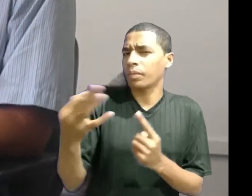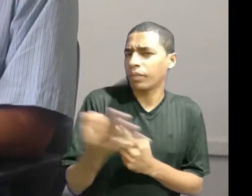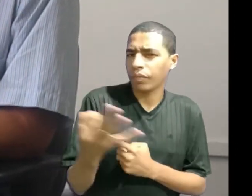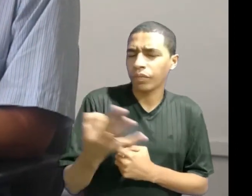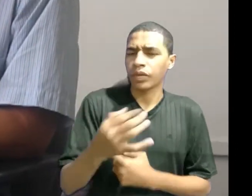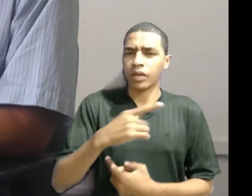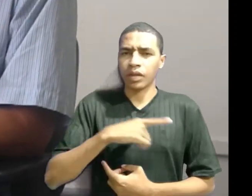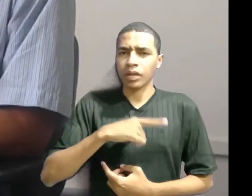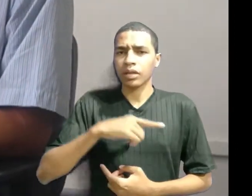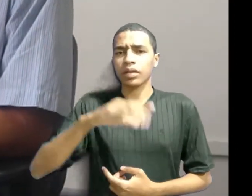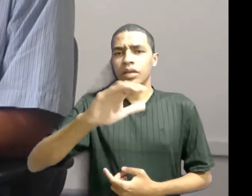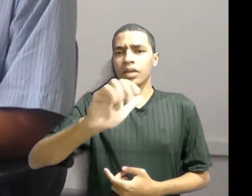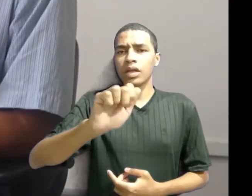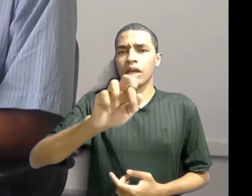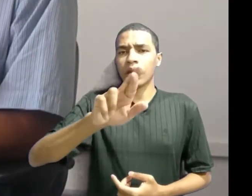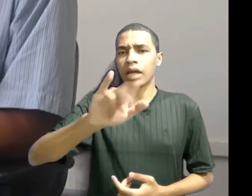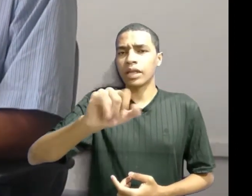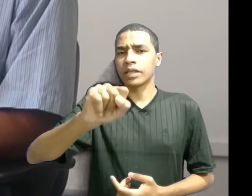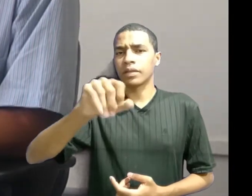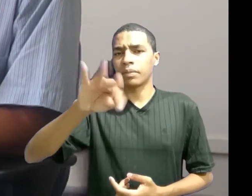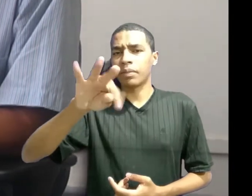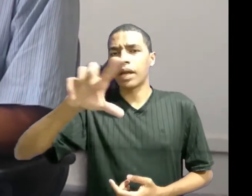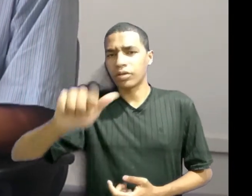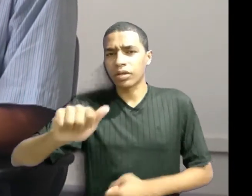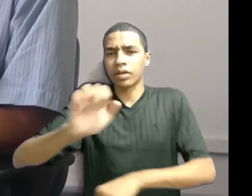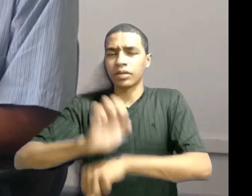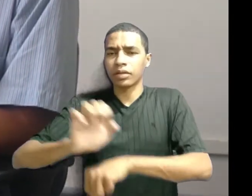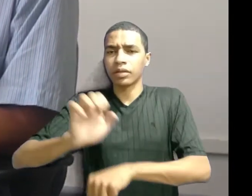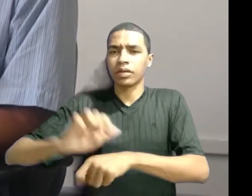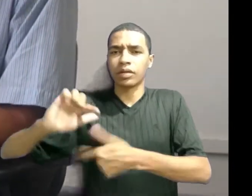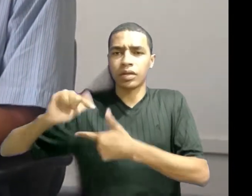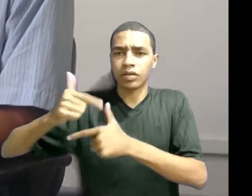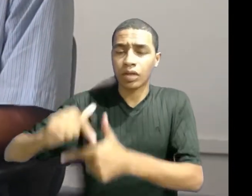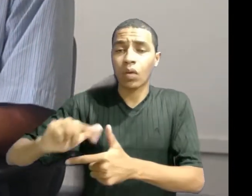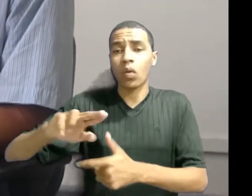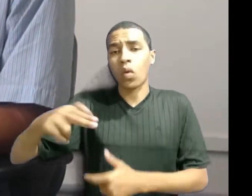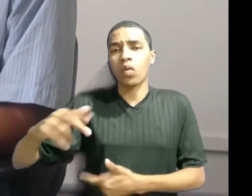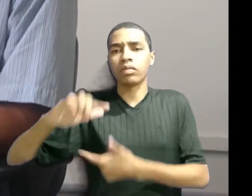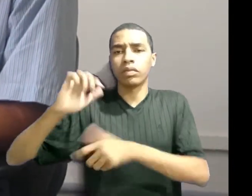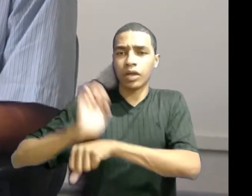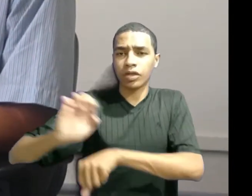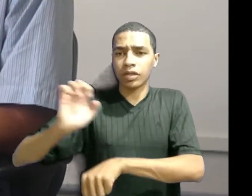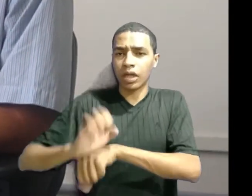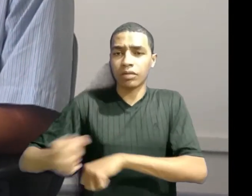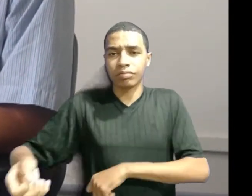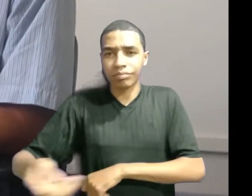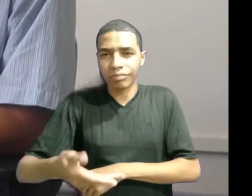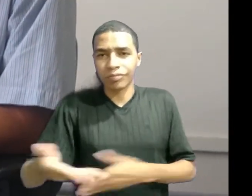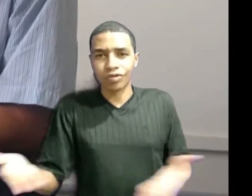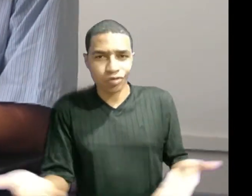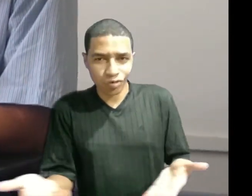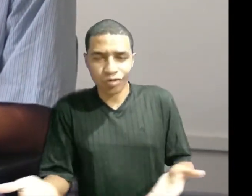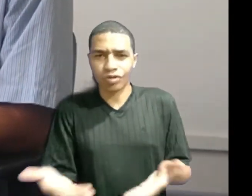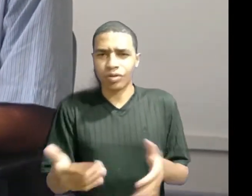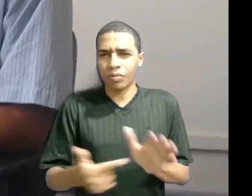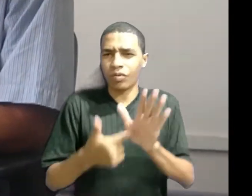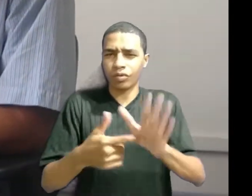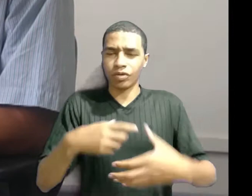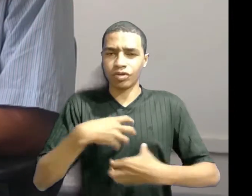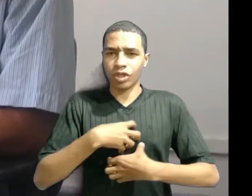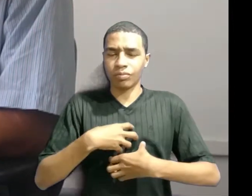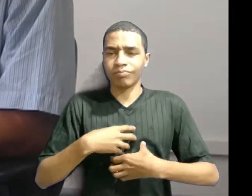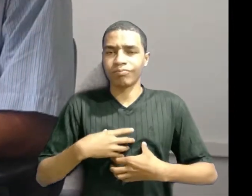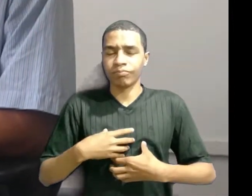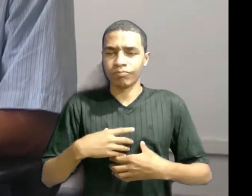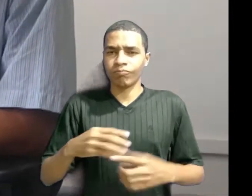dominação carismática, o Estado tradicional, o Estado moderno, eles não se manifestam de forma pura do